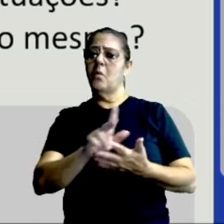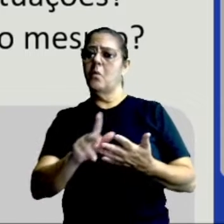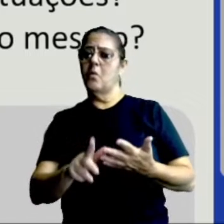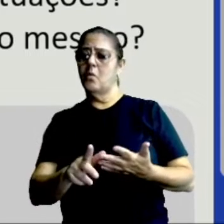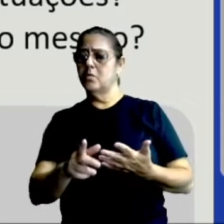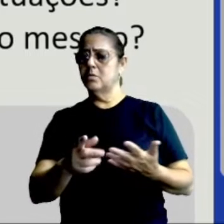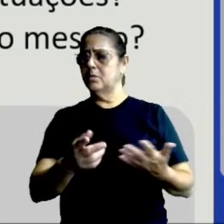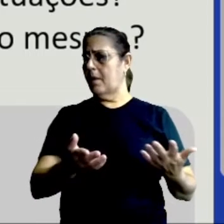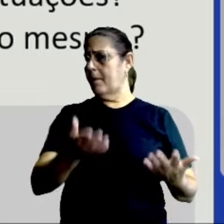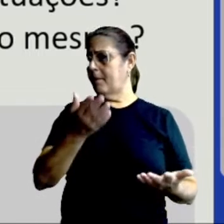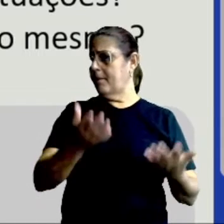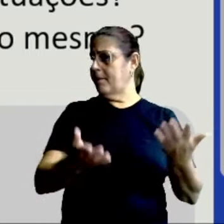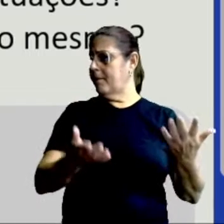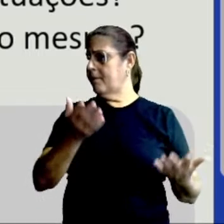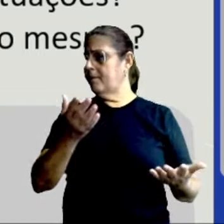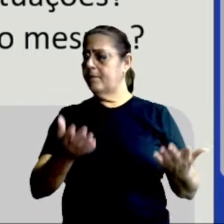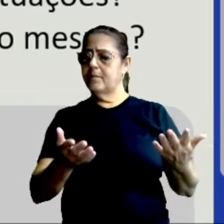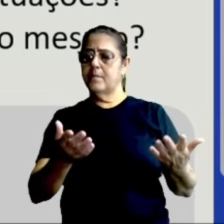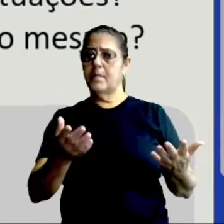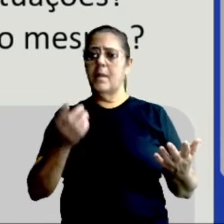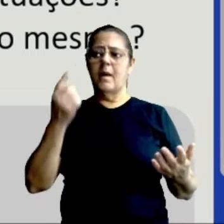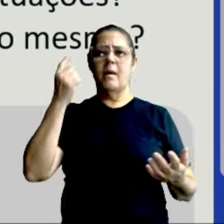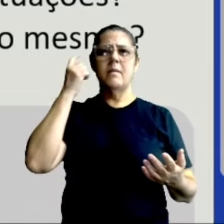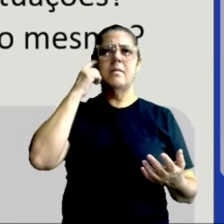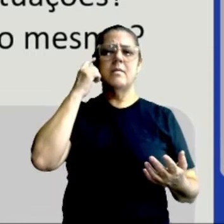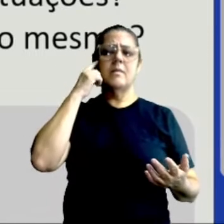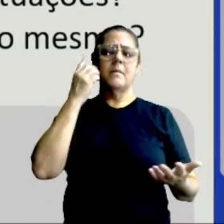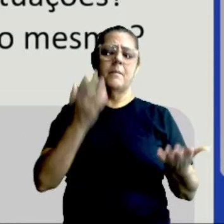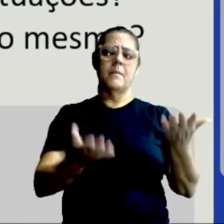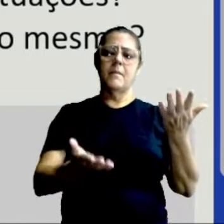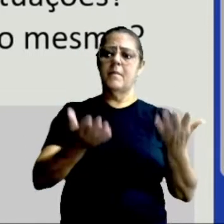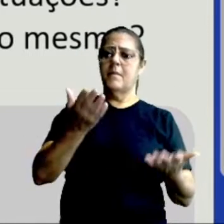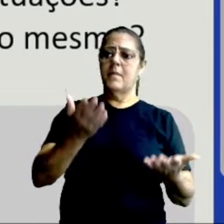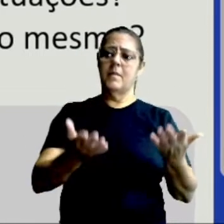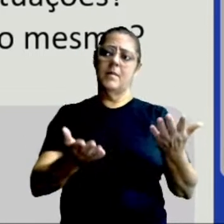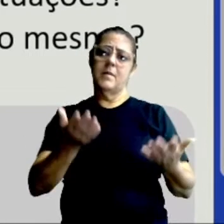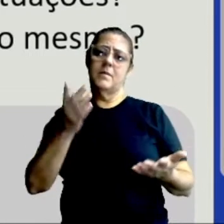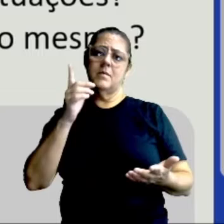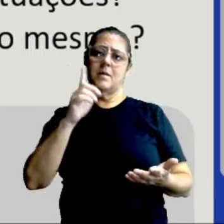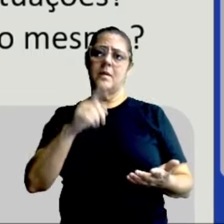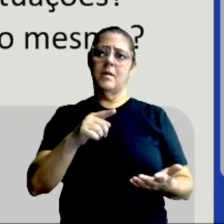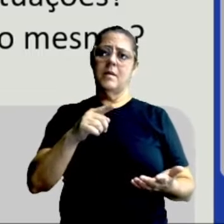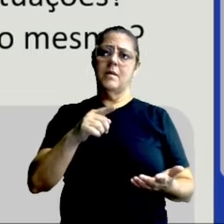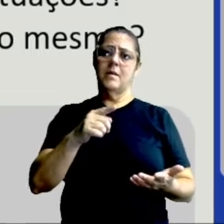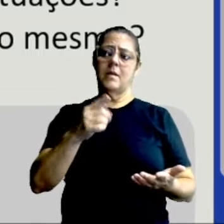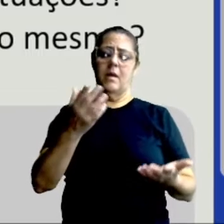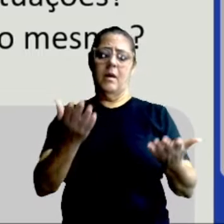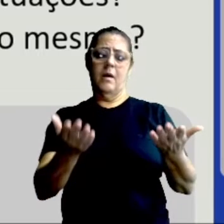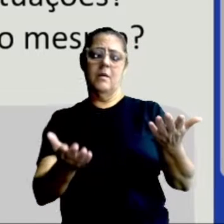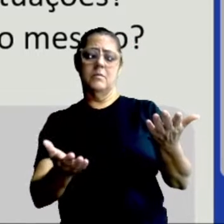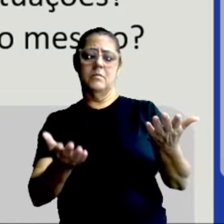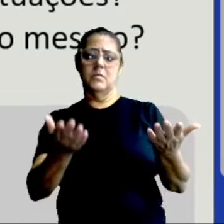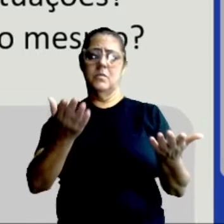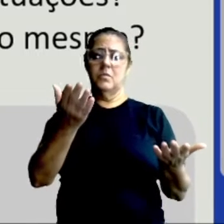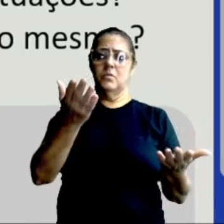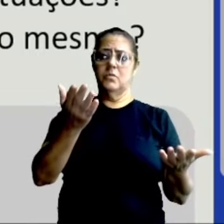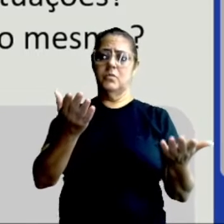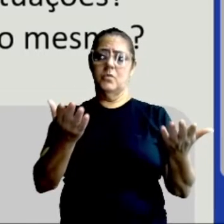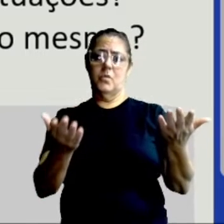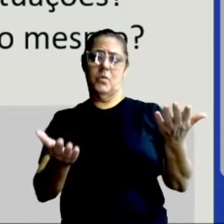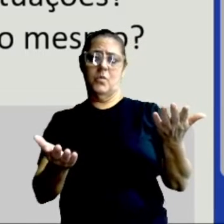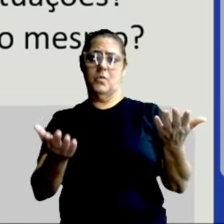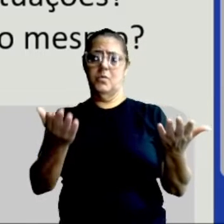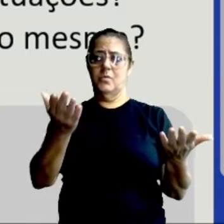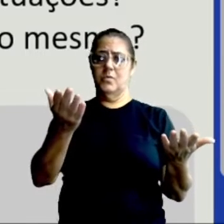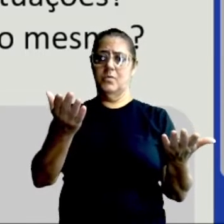pesos conhecidos. Então, a ideia da balança de peso é a gente sair equilibrando os 2 pratos